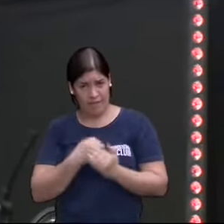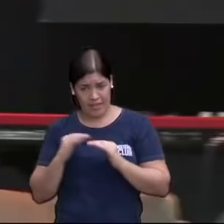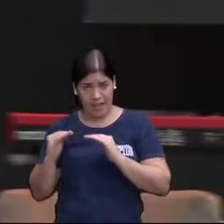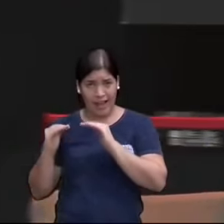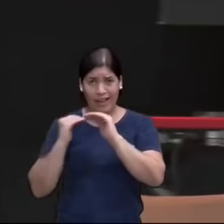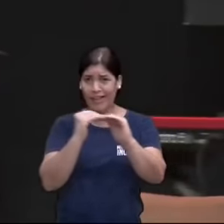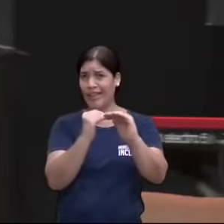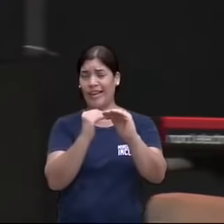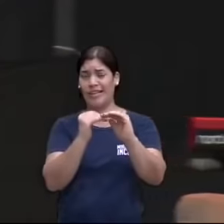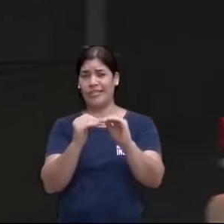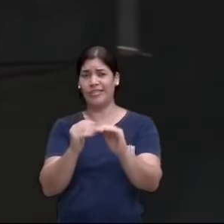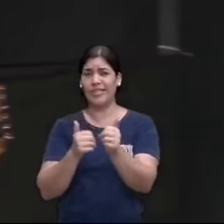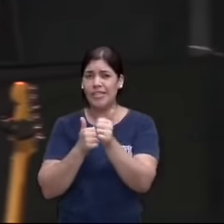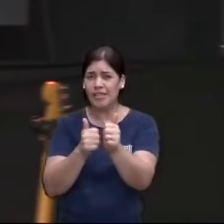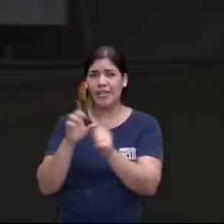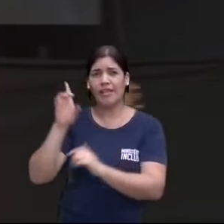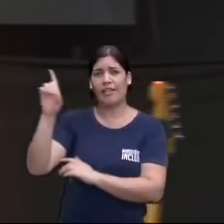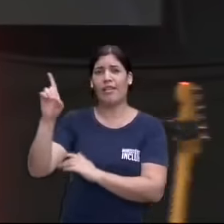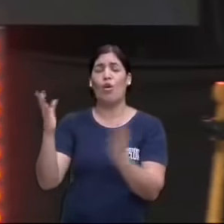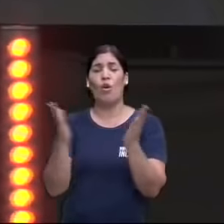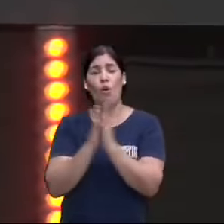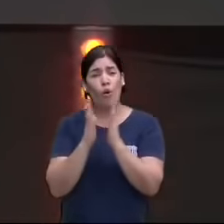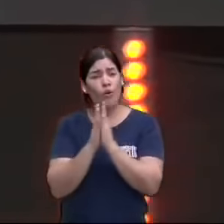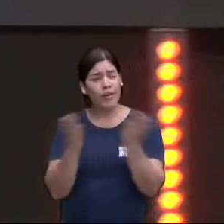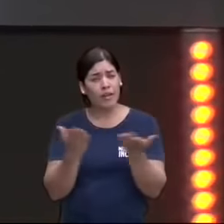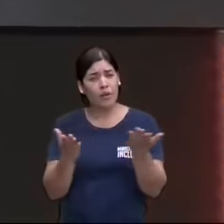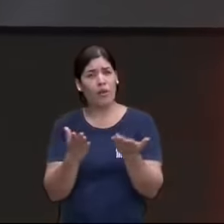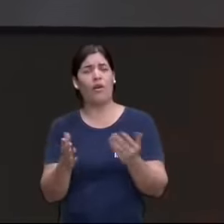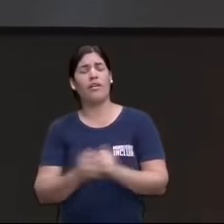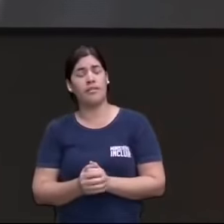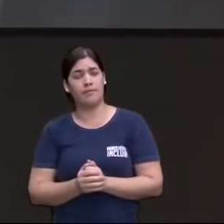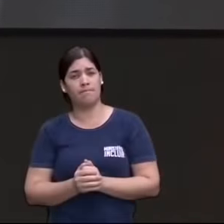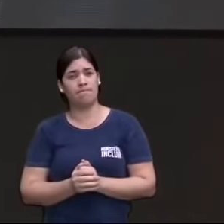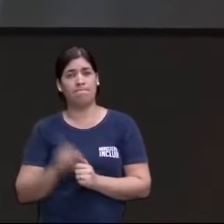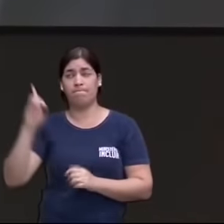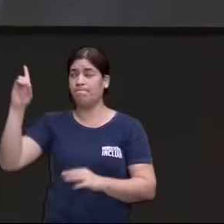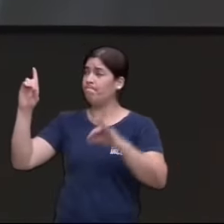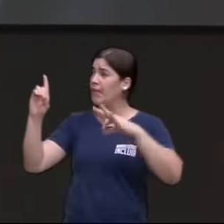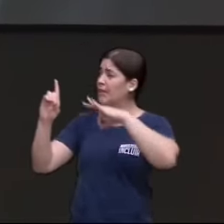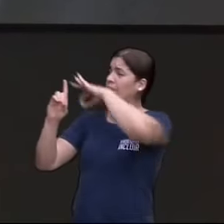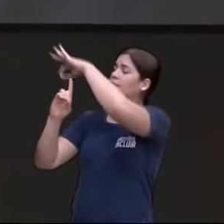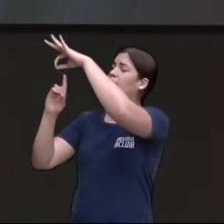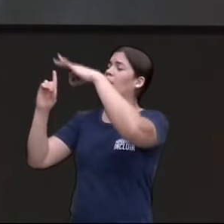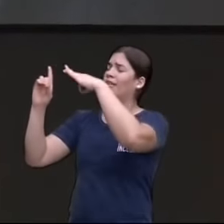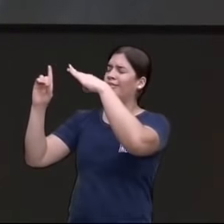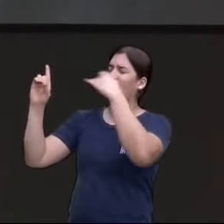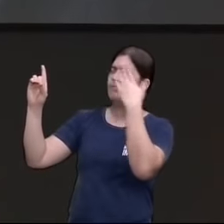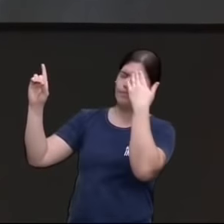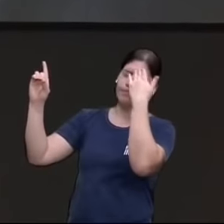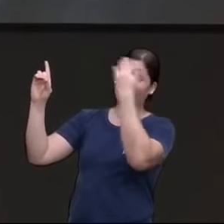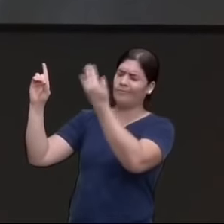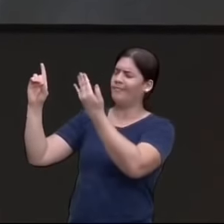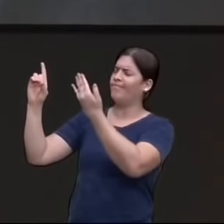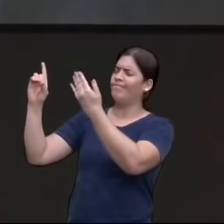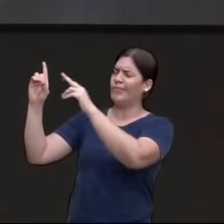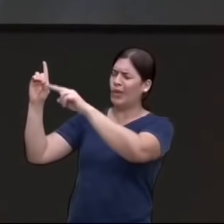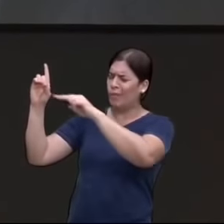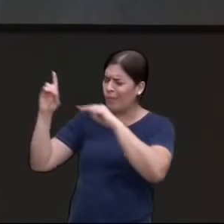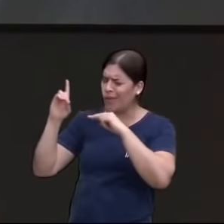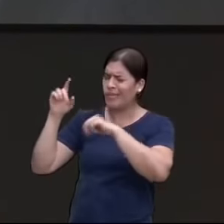aqui, ore comigo agora. Ore dizendo: Santo Deus, graças te dou por